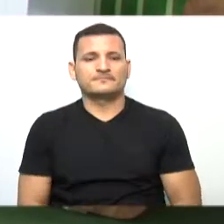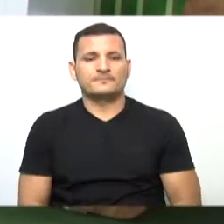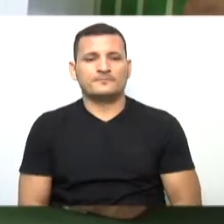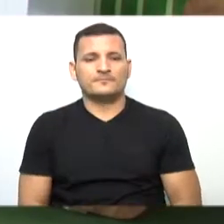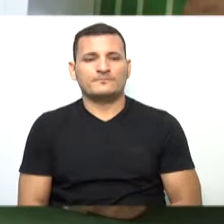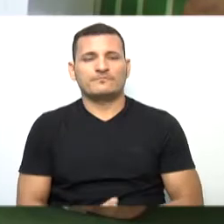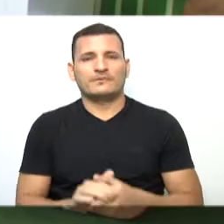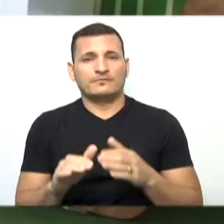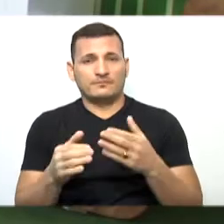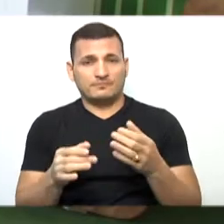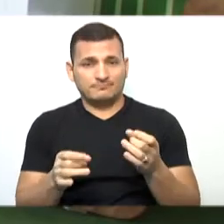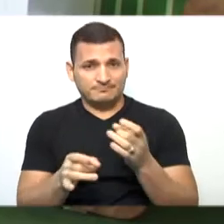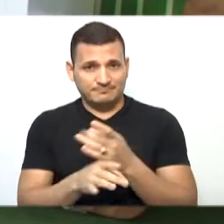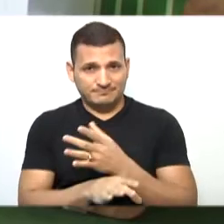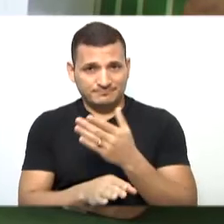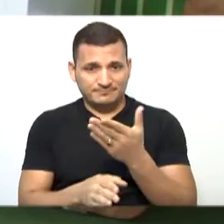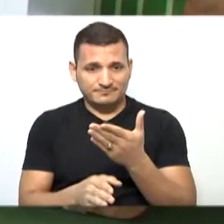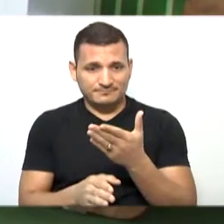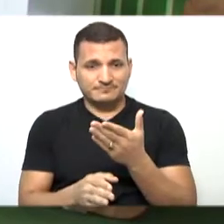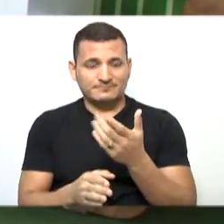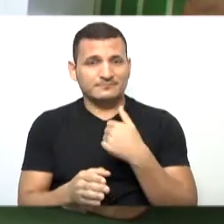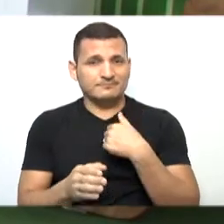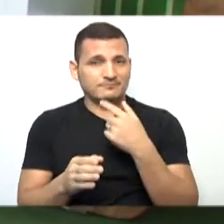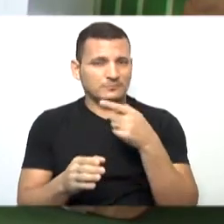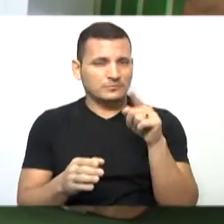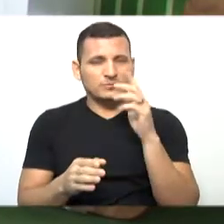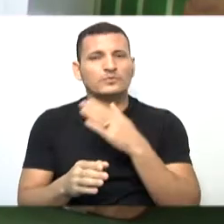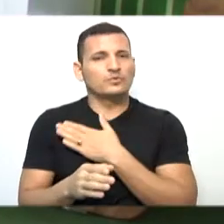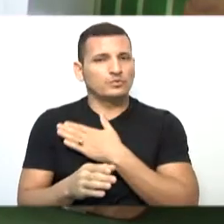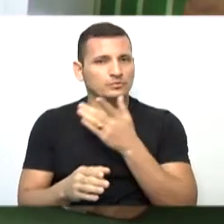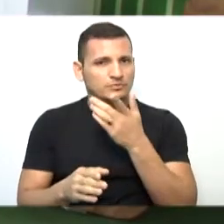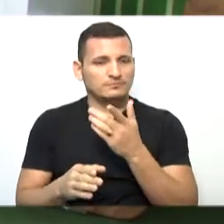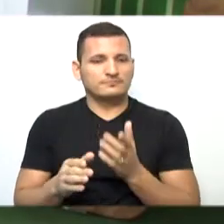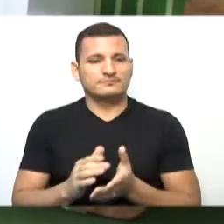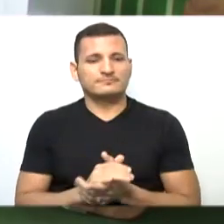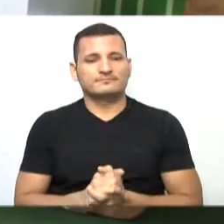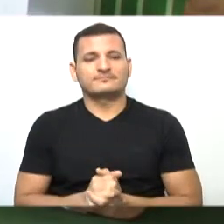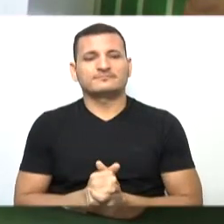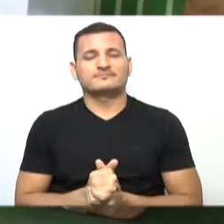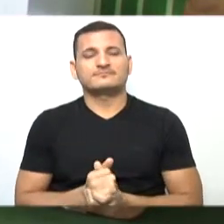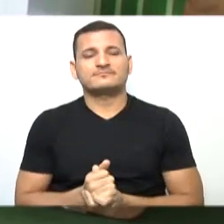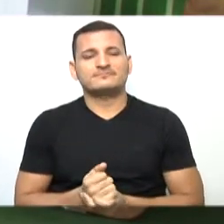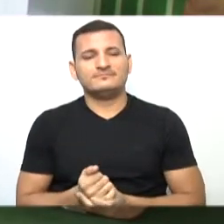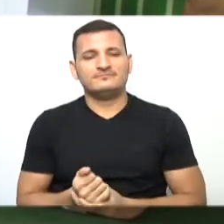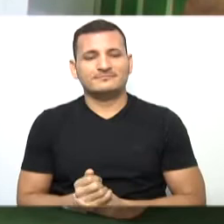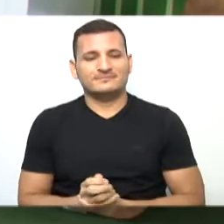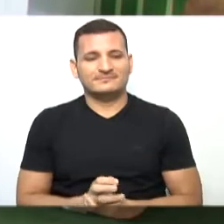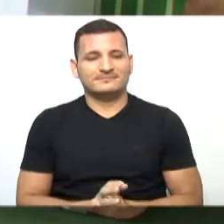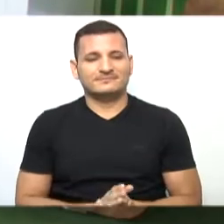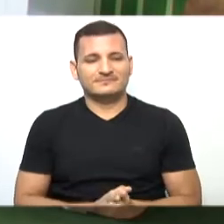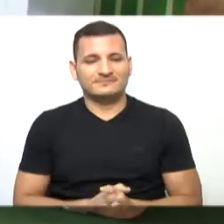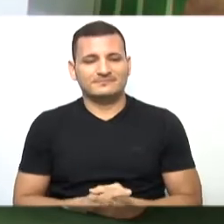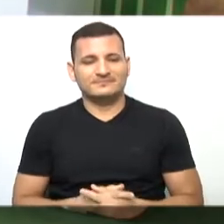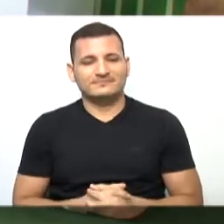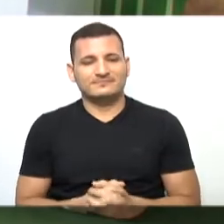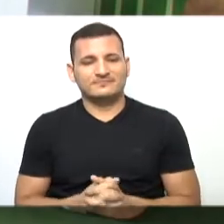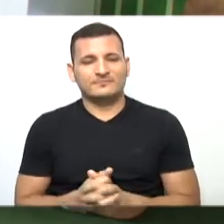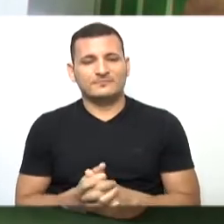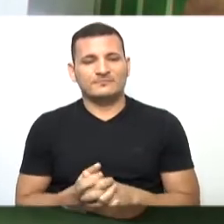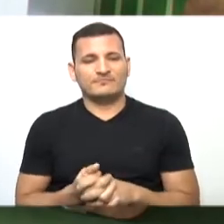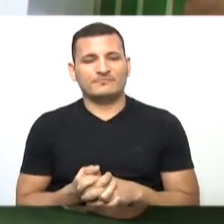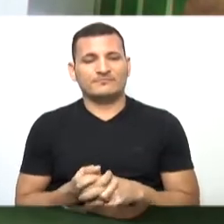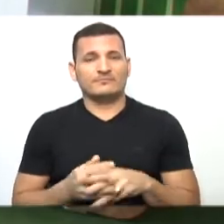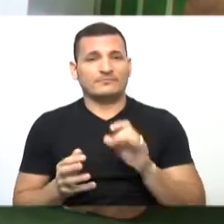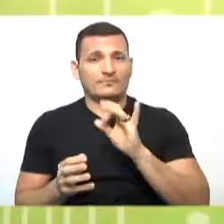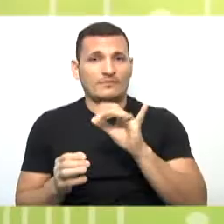Então, estejam preparados, hein? E eu aposto que da lâmpada vocês vão gostar, com certeza. Verdade. Vamos lá para casa, né? Vamos lá, gente. E olha só